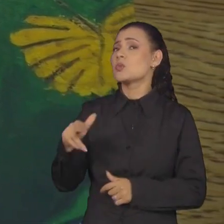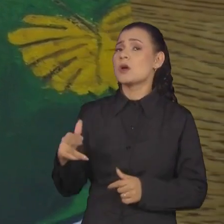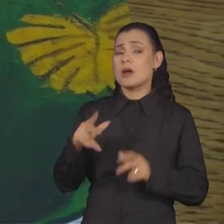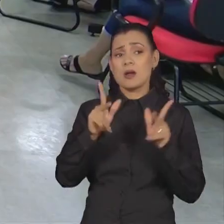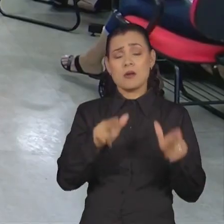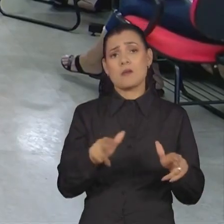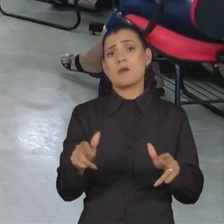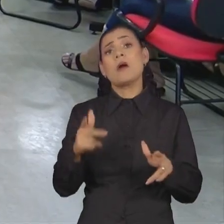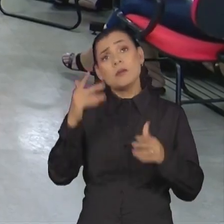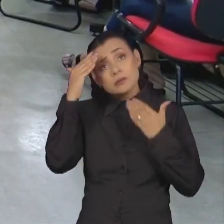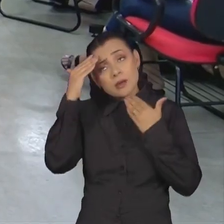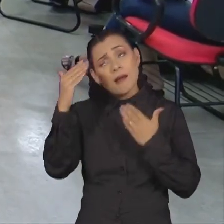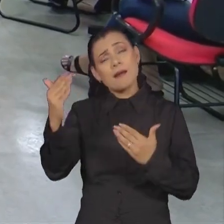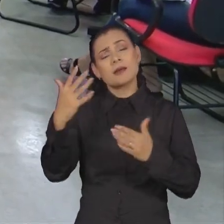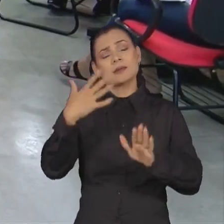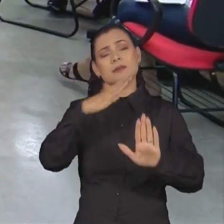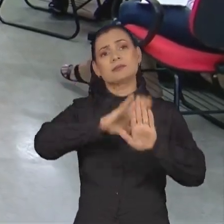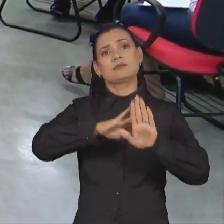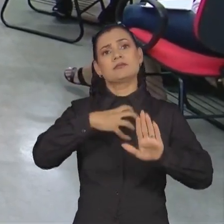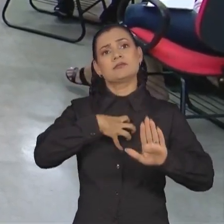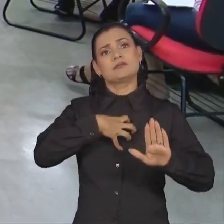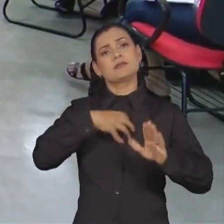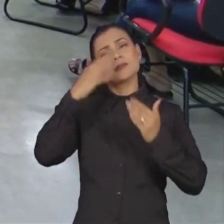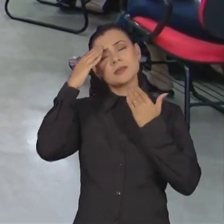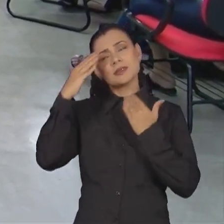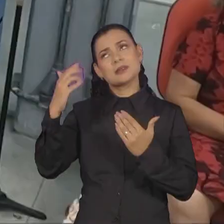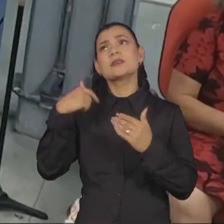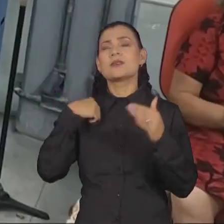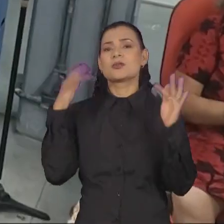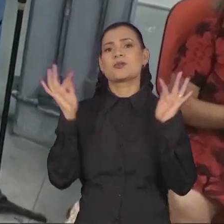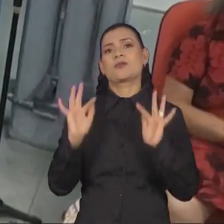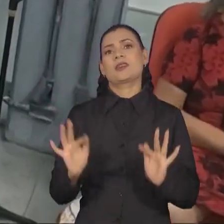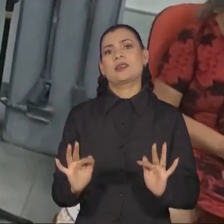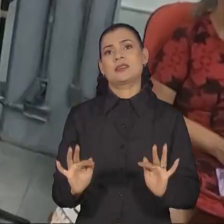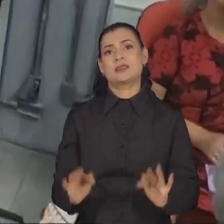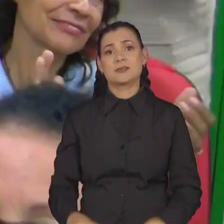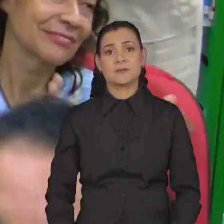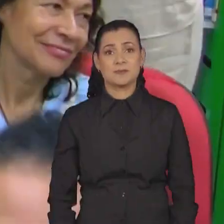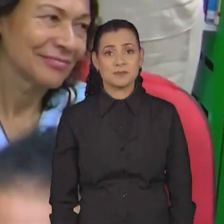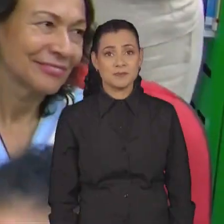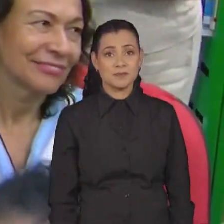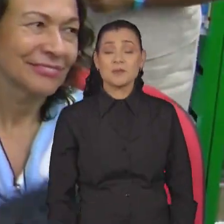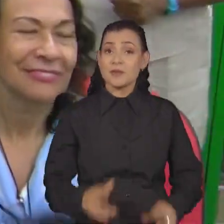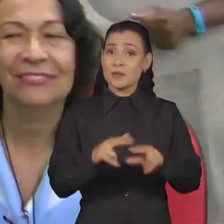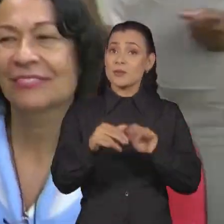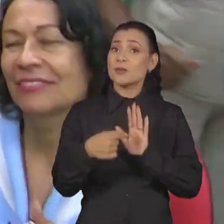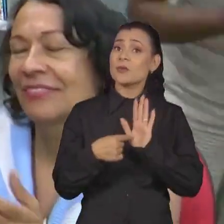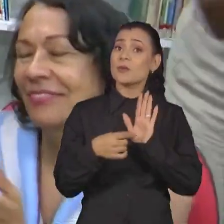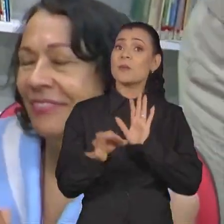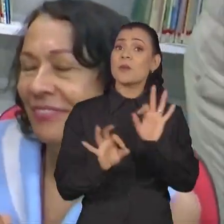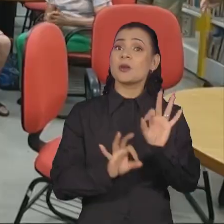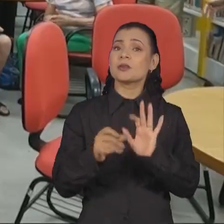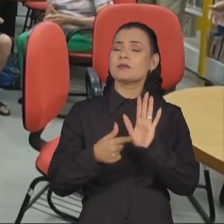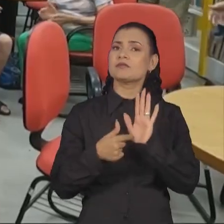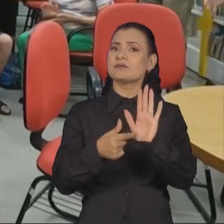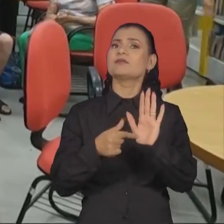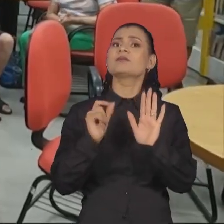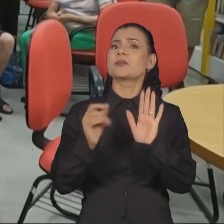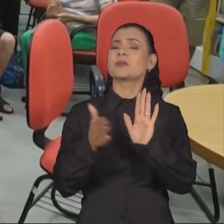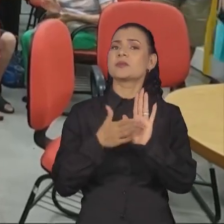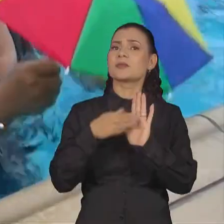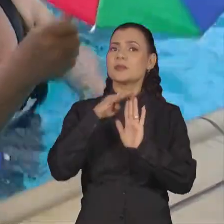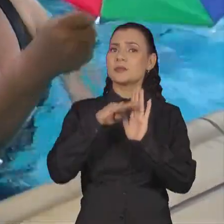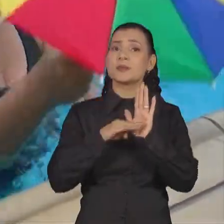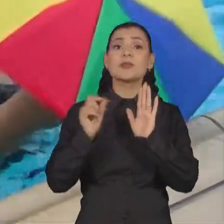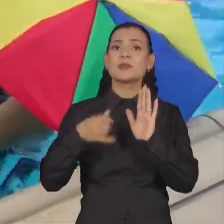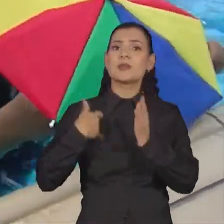viver, saber agradecer e dizer, eu sou feliz. O projeto é um exemplo de política pública eficaz ao promover